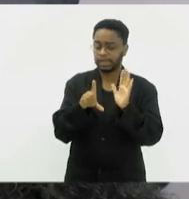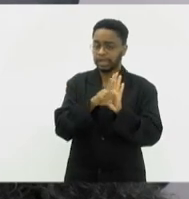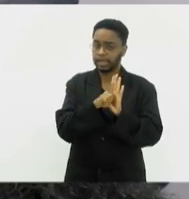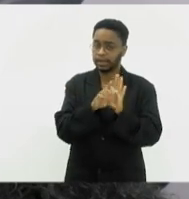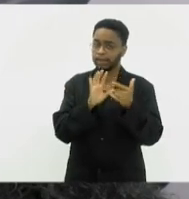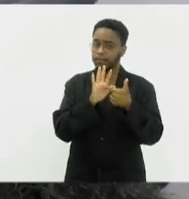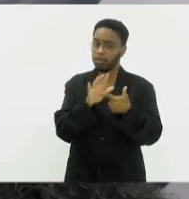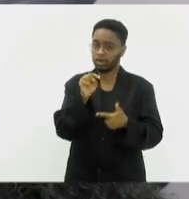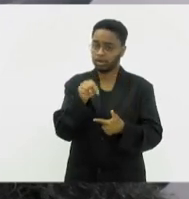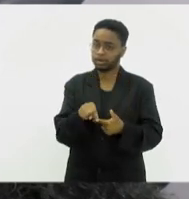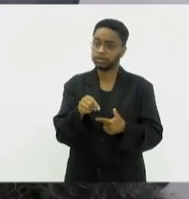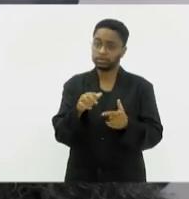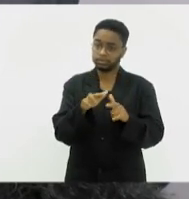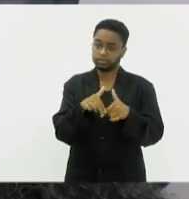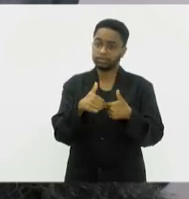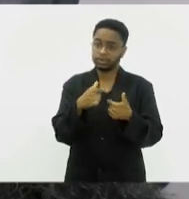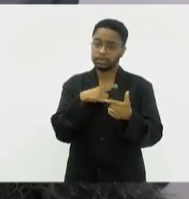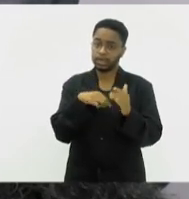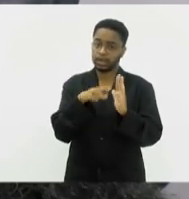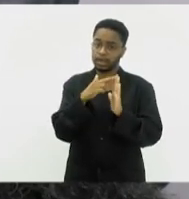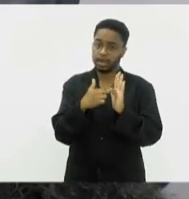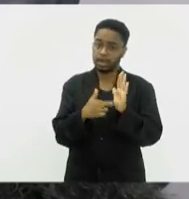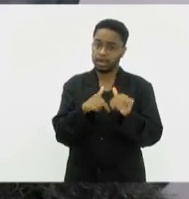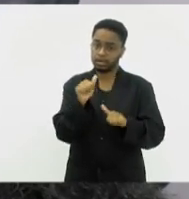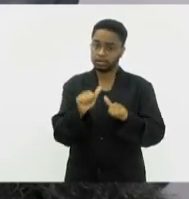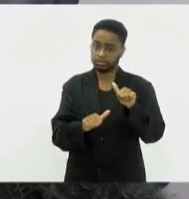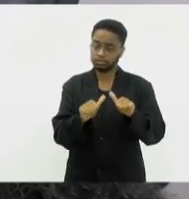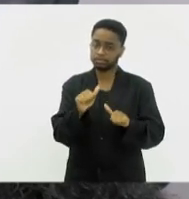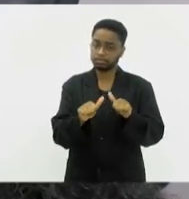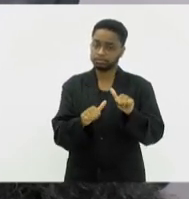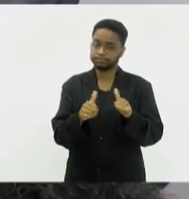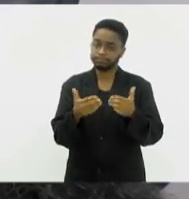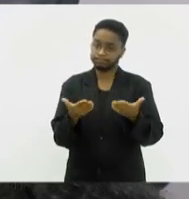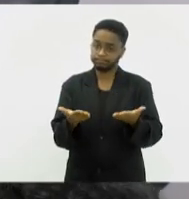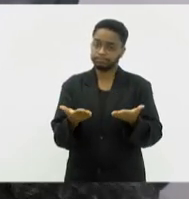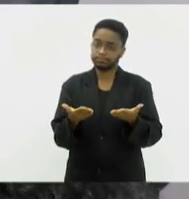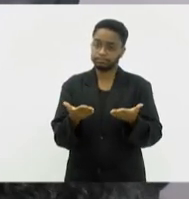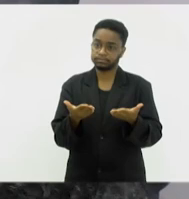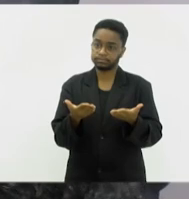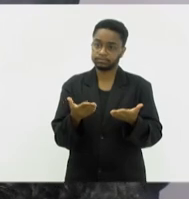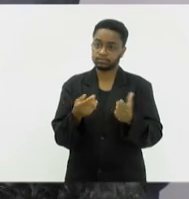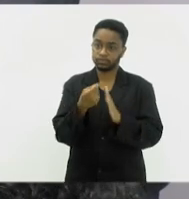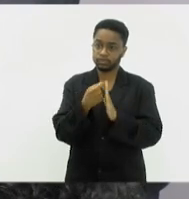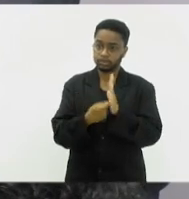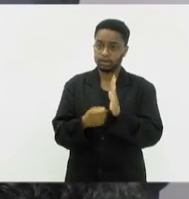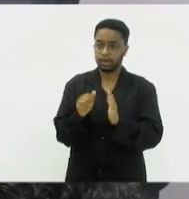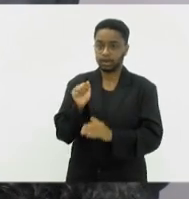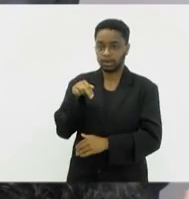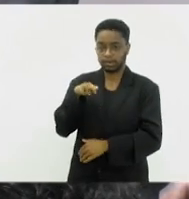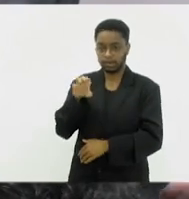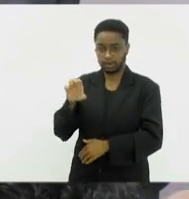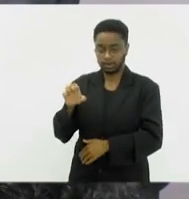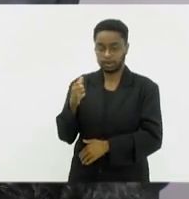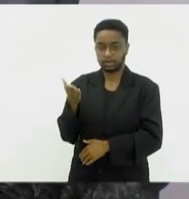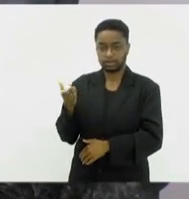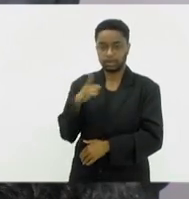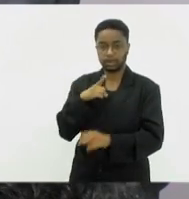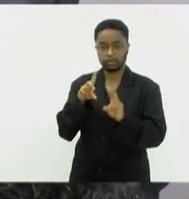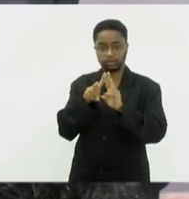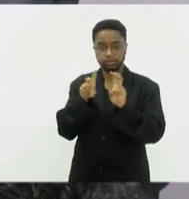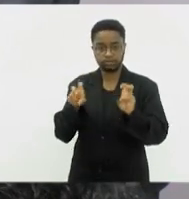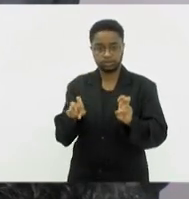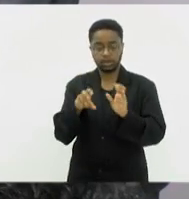que é o que nos faz ter parâmetros de avaliação. O texto da lei exige, no caso da senhora Anne, a questão do